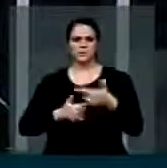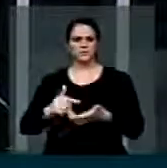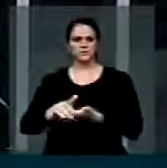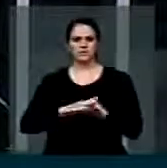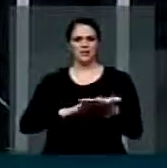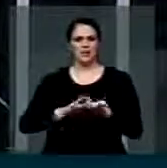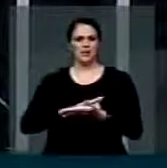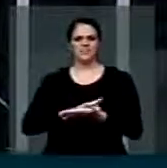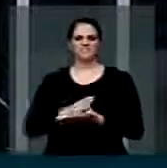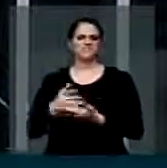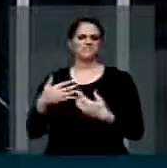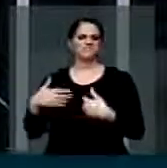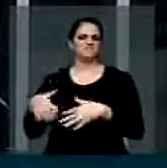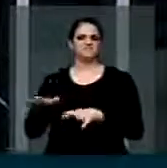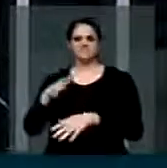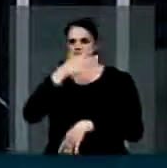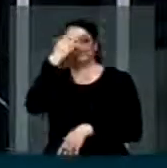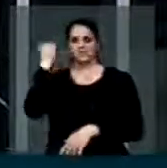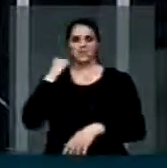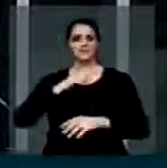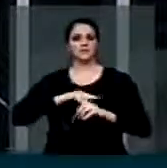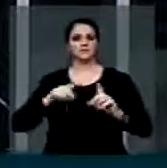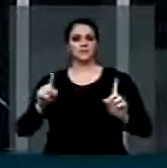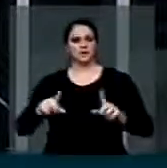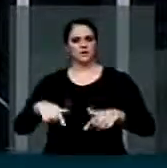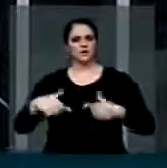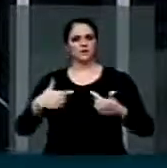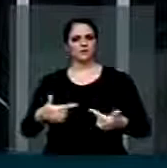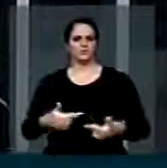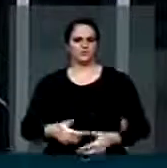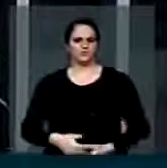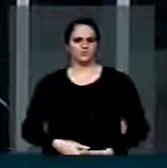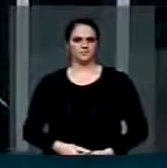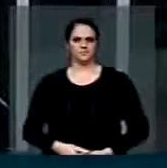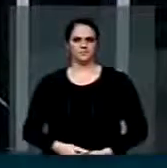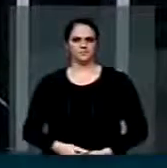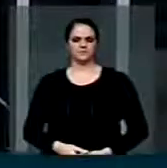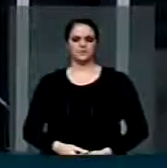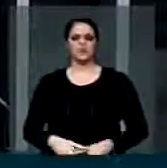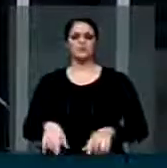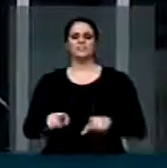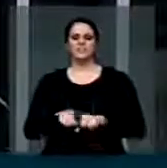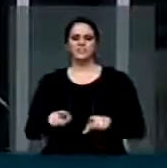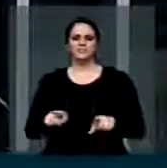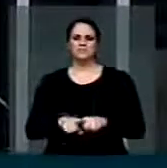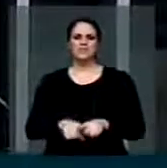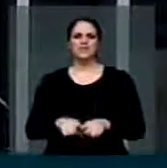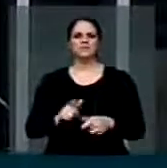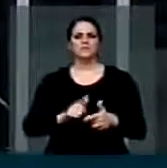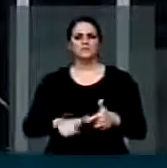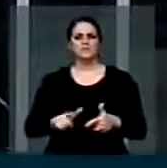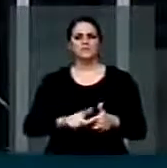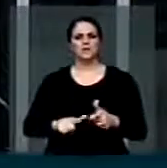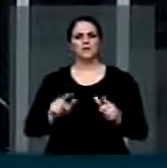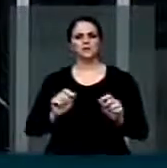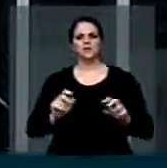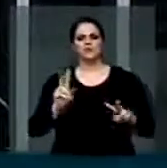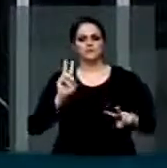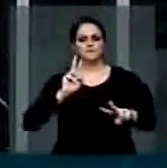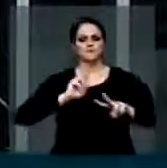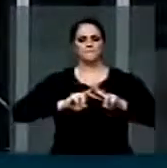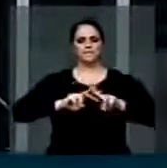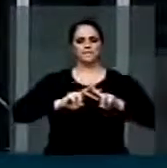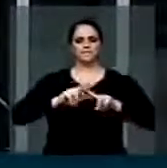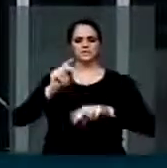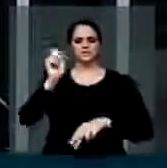mesmo. Agora, por outro lado, os presídios brasileiros são